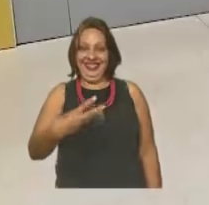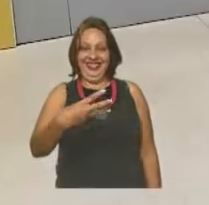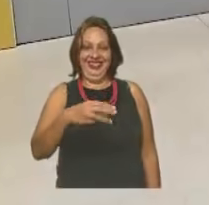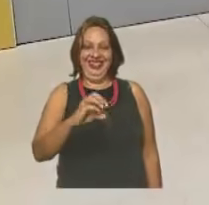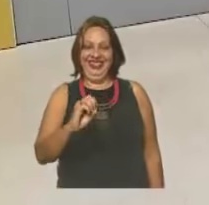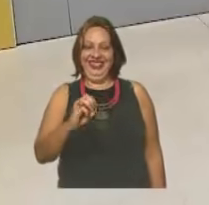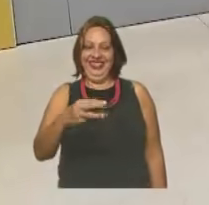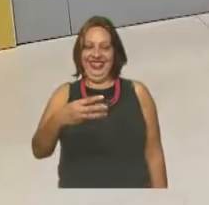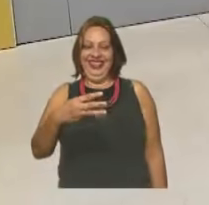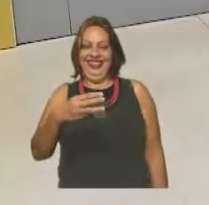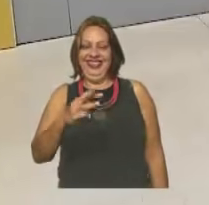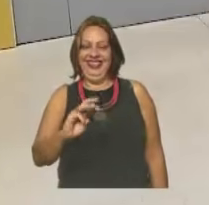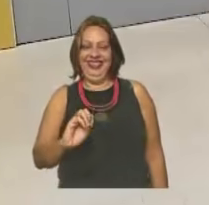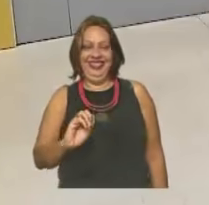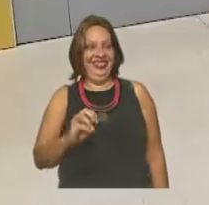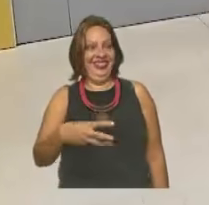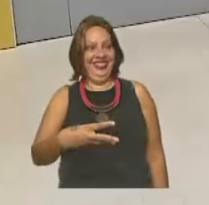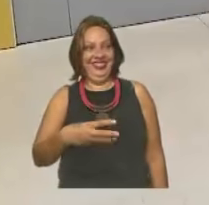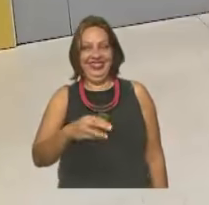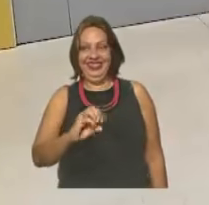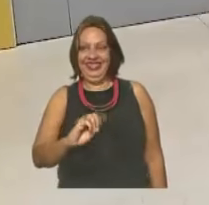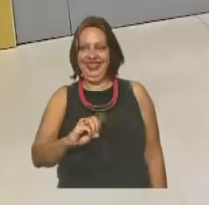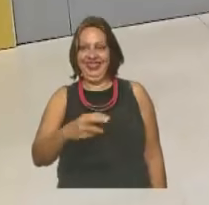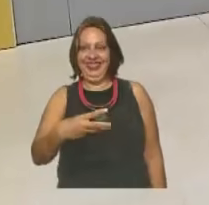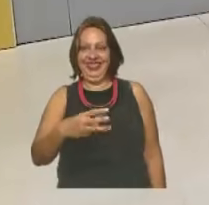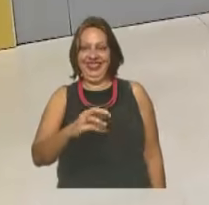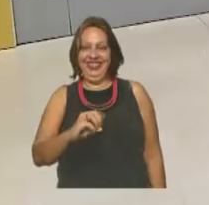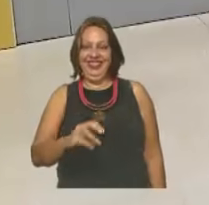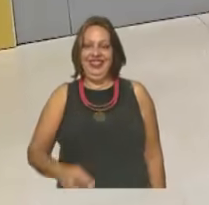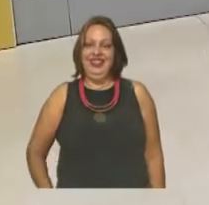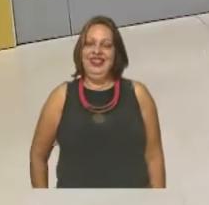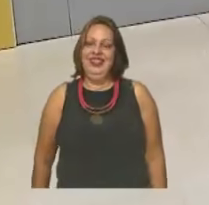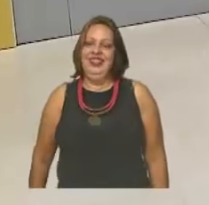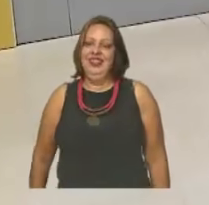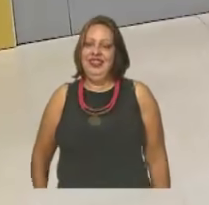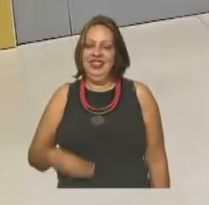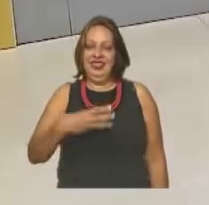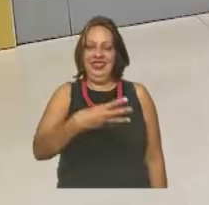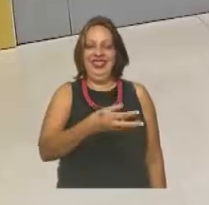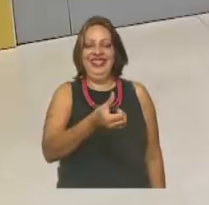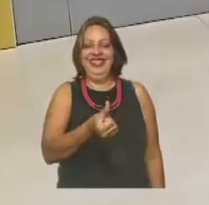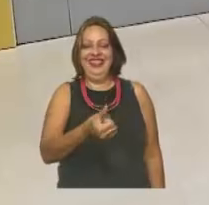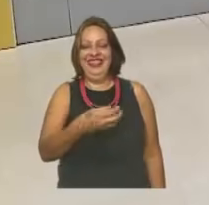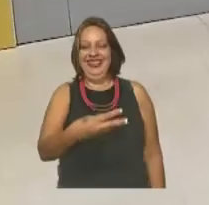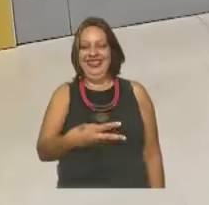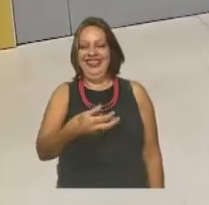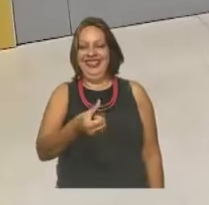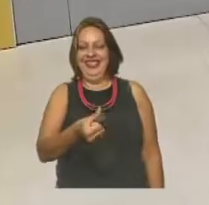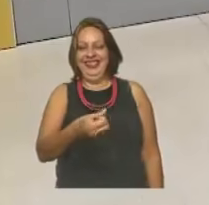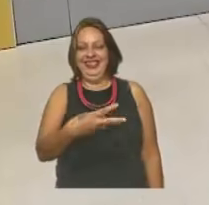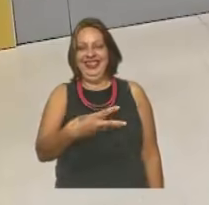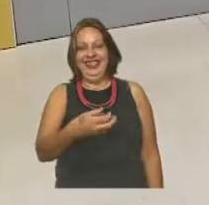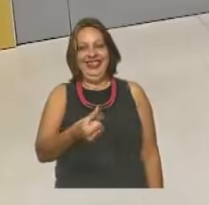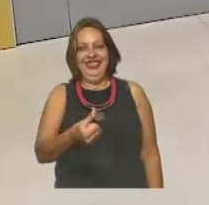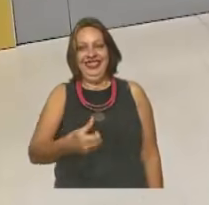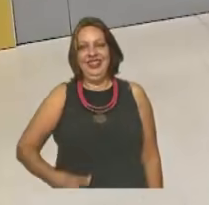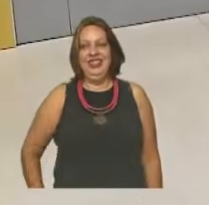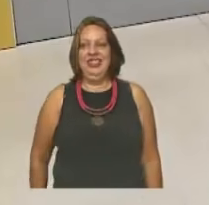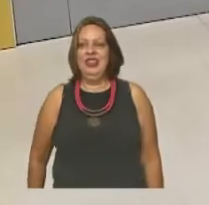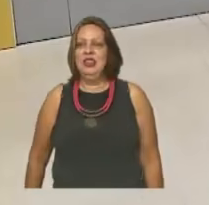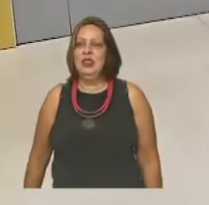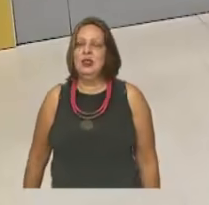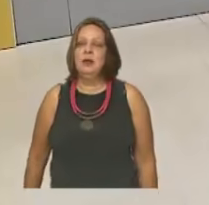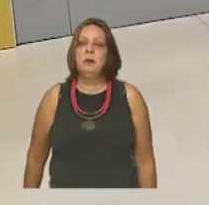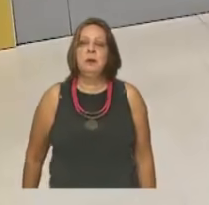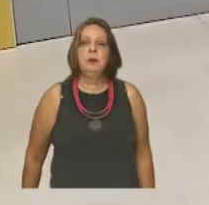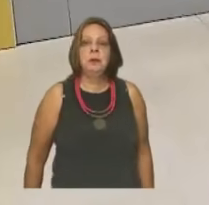30. Número 30, número 30. 36 agora, 36.